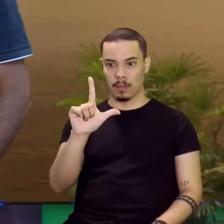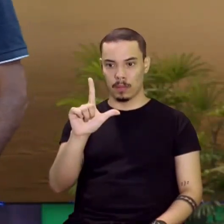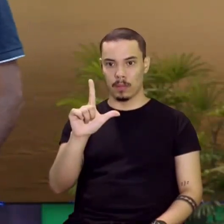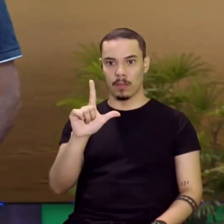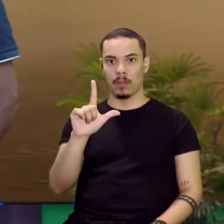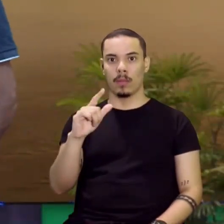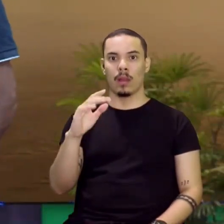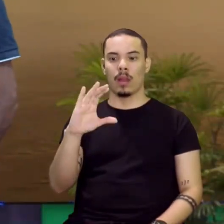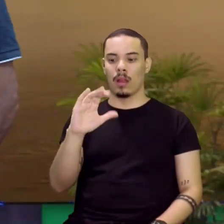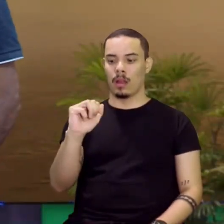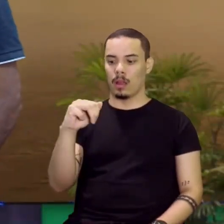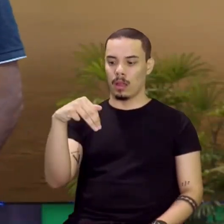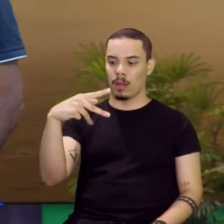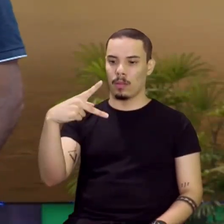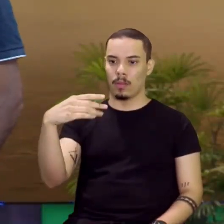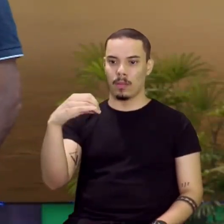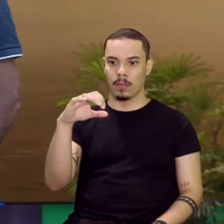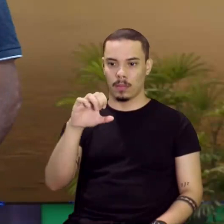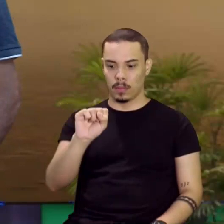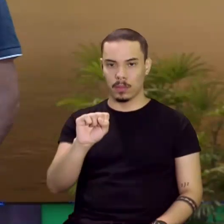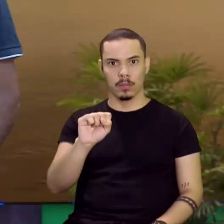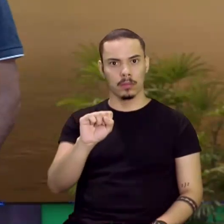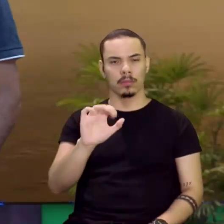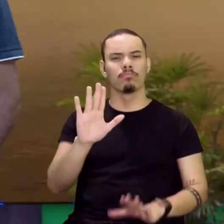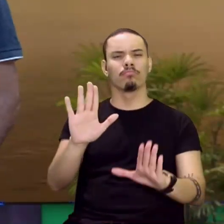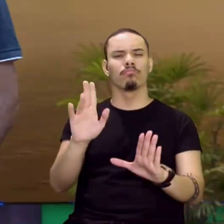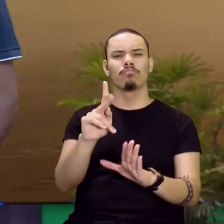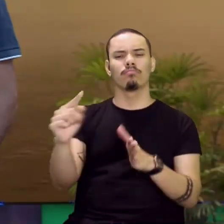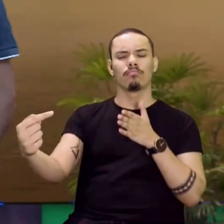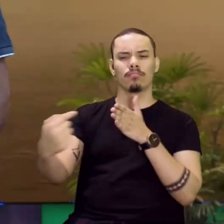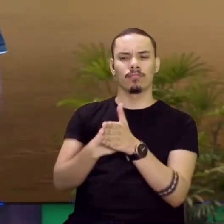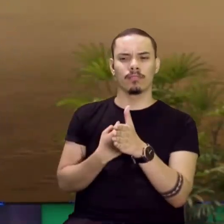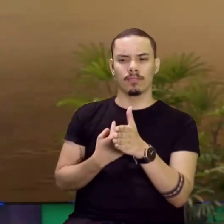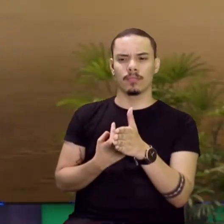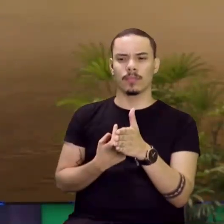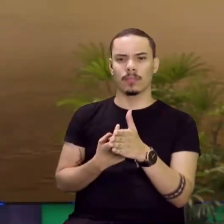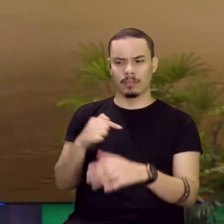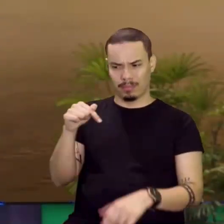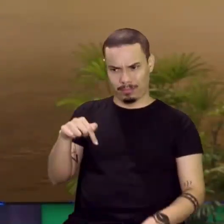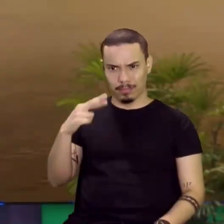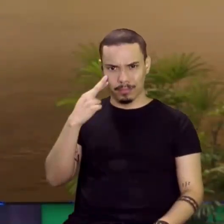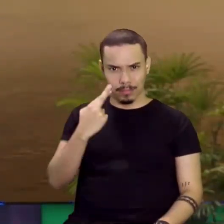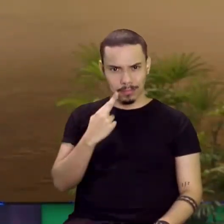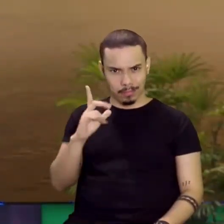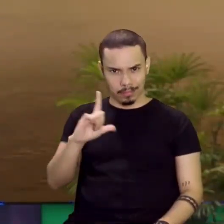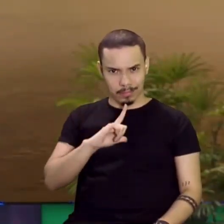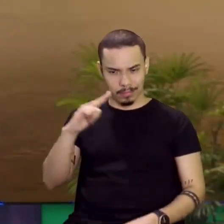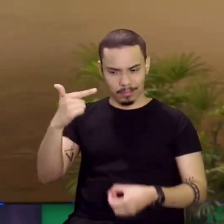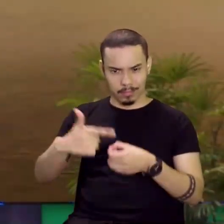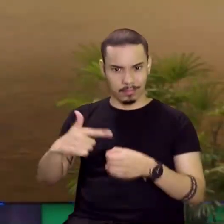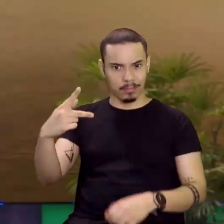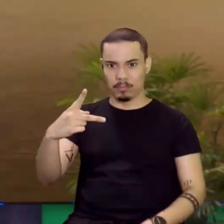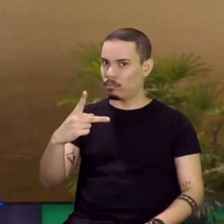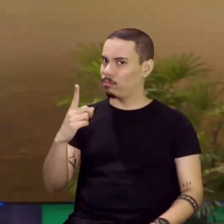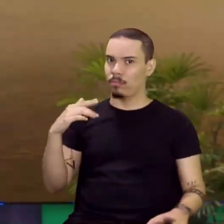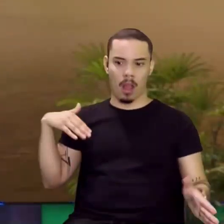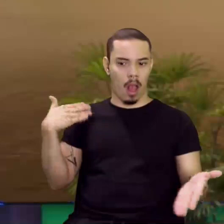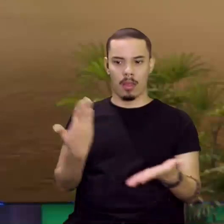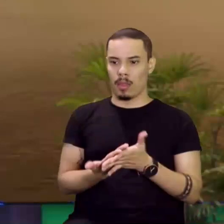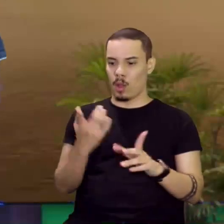de Campos. Professor, fale. Aqui em Rondônia tem petróleo? Até hoje não encontraram,